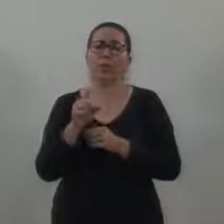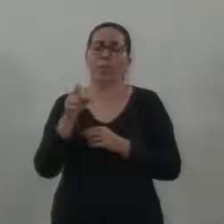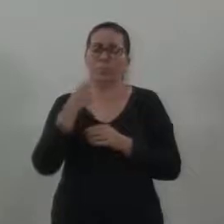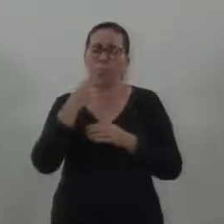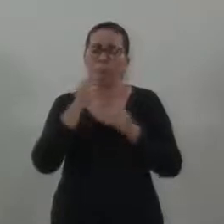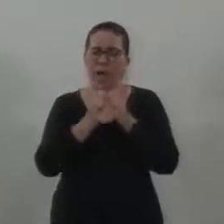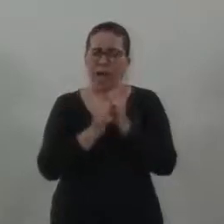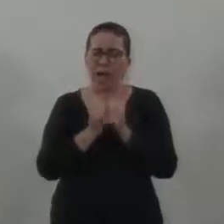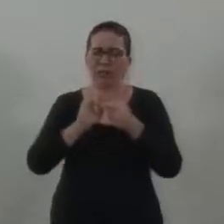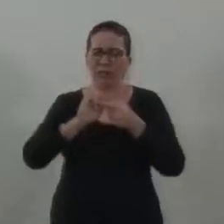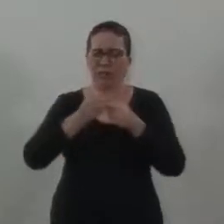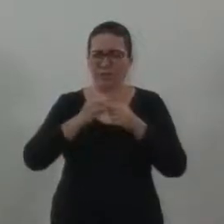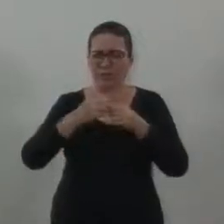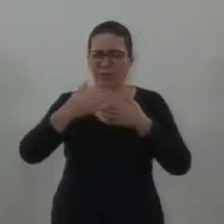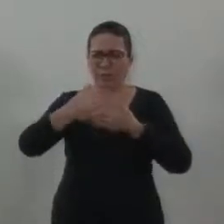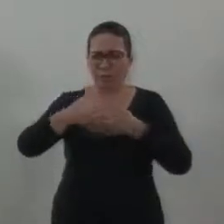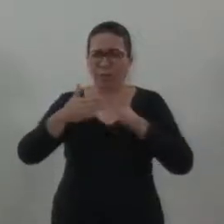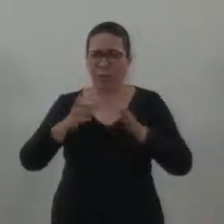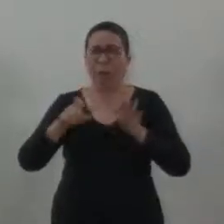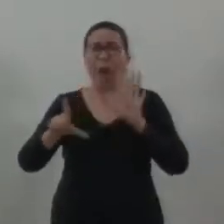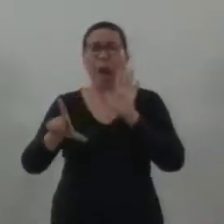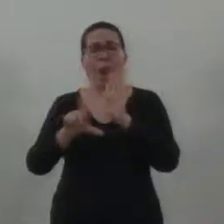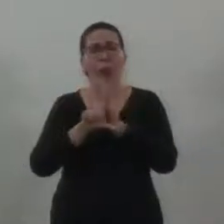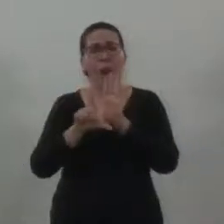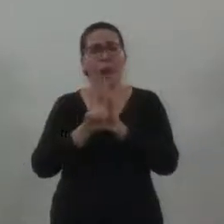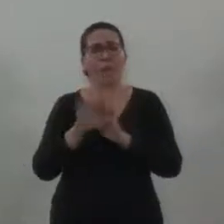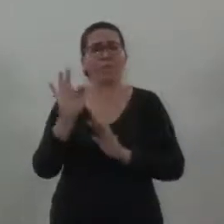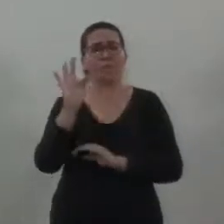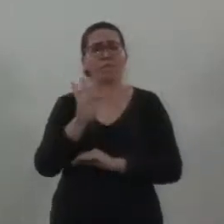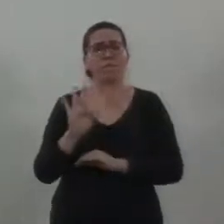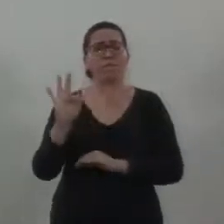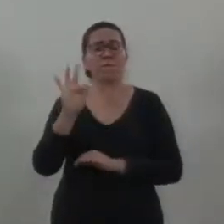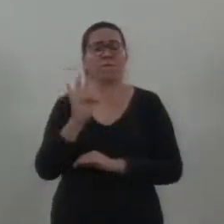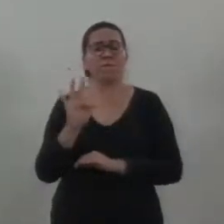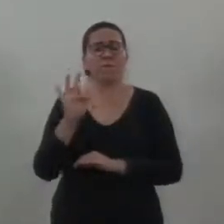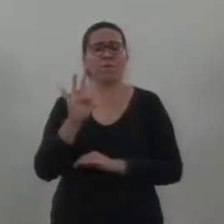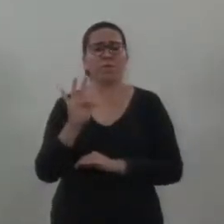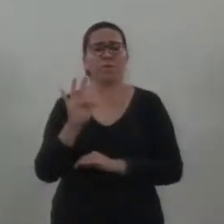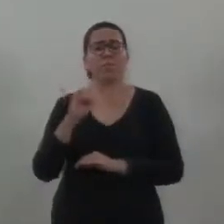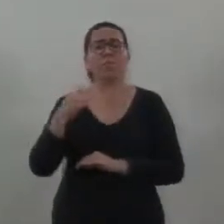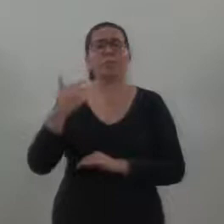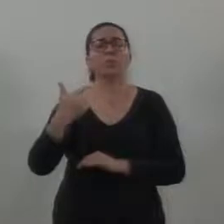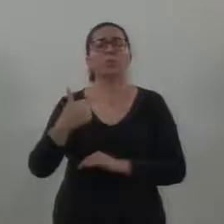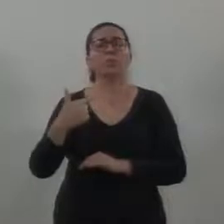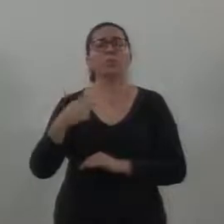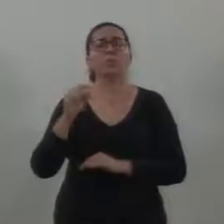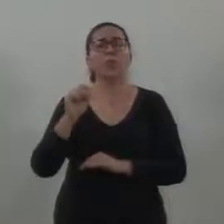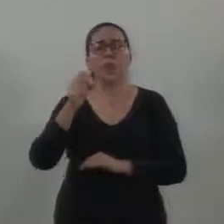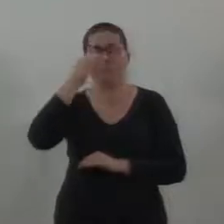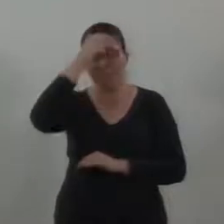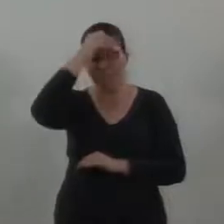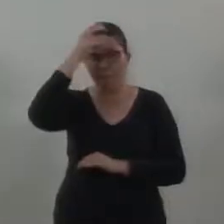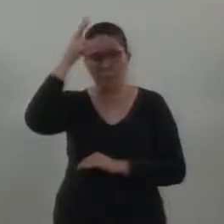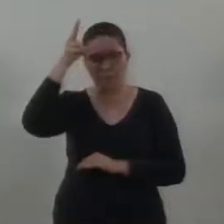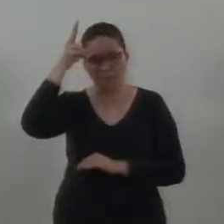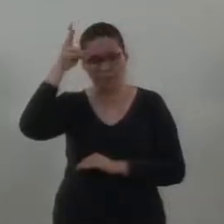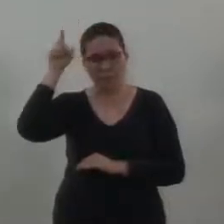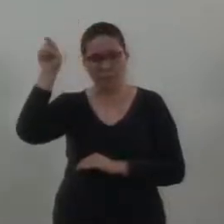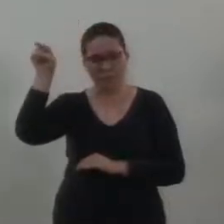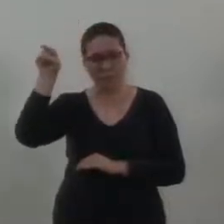cesta básica, como ele bem colocou, é uma lei federal que regulamenta o tema. Segundo que a prefeitura, o